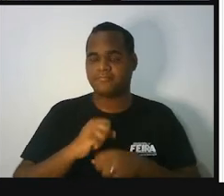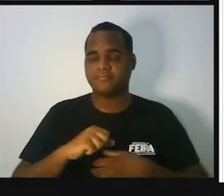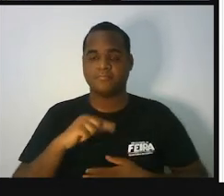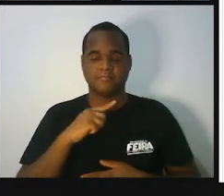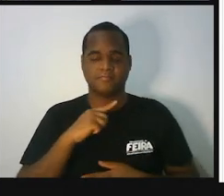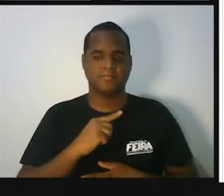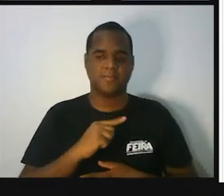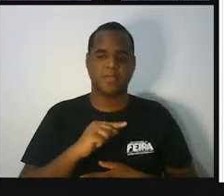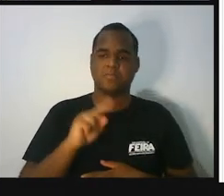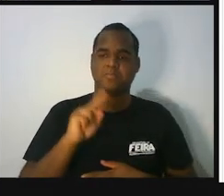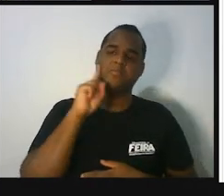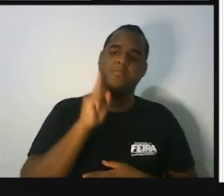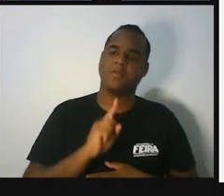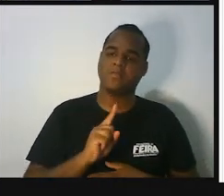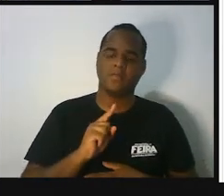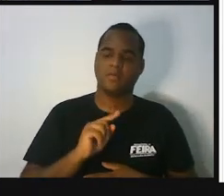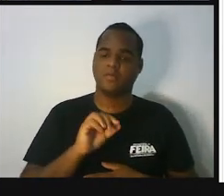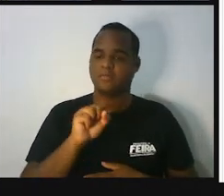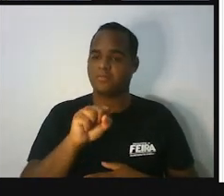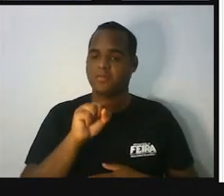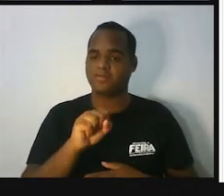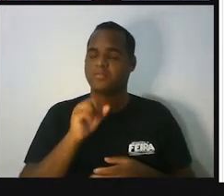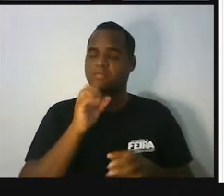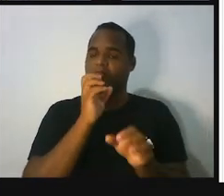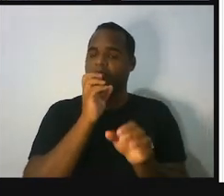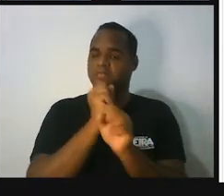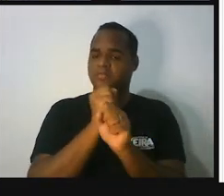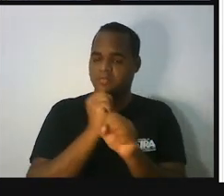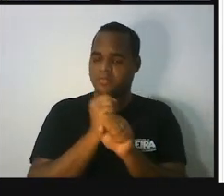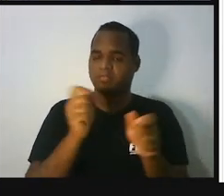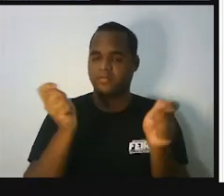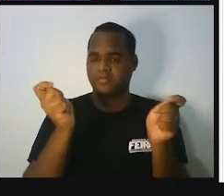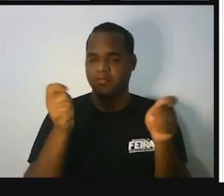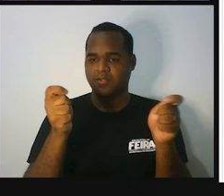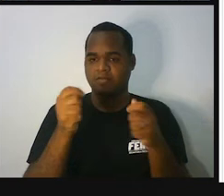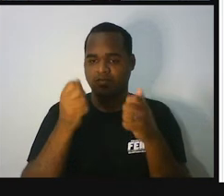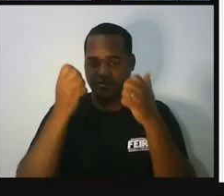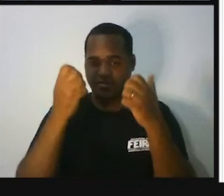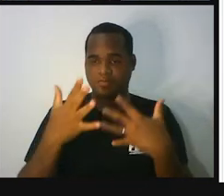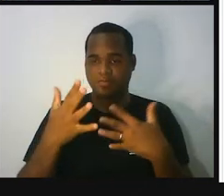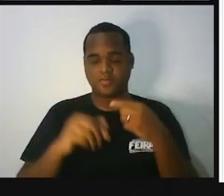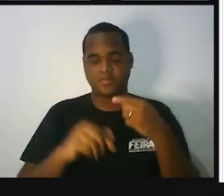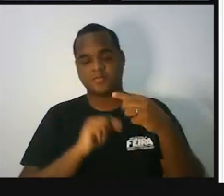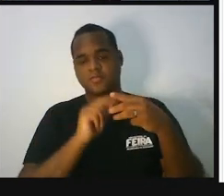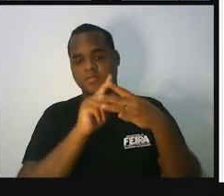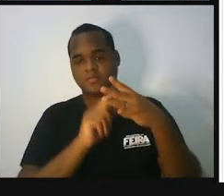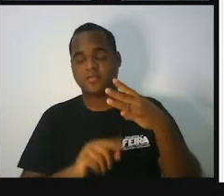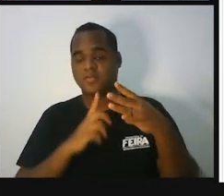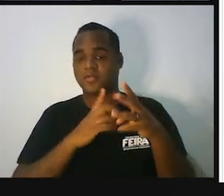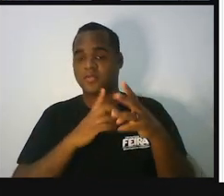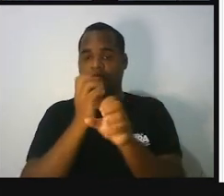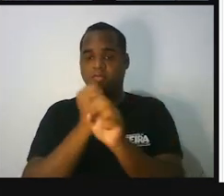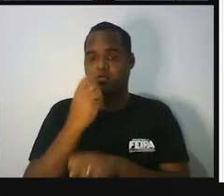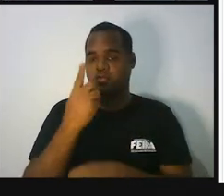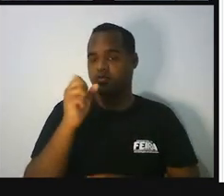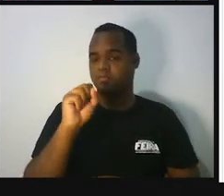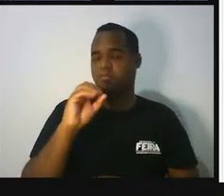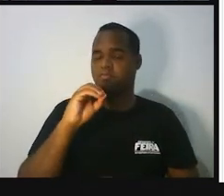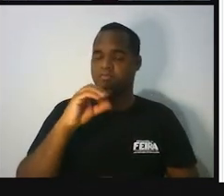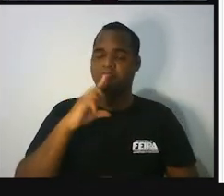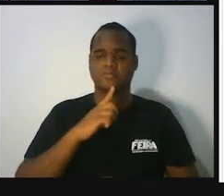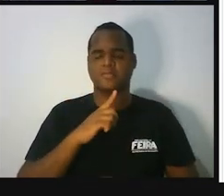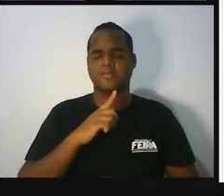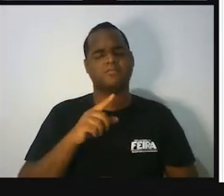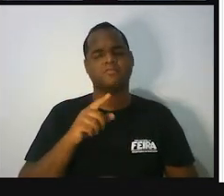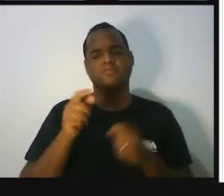digamos que a gente não soubesse, mas que a gente soubesse que a soma desses três ângulos tinha que dar 180. Como